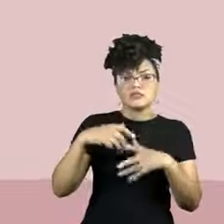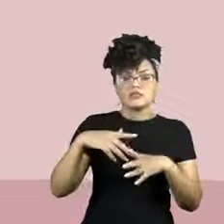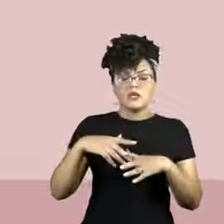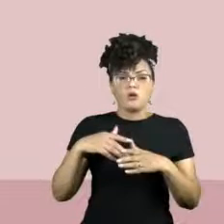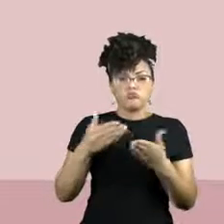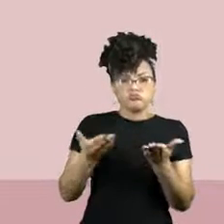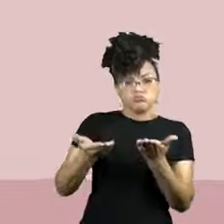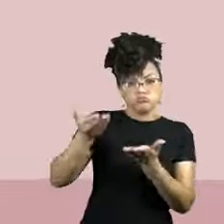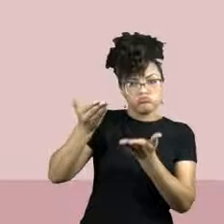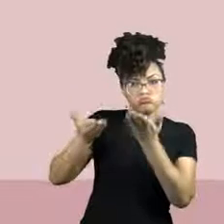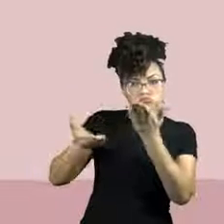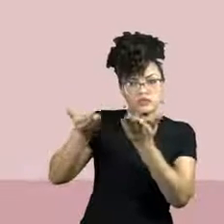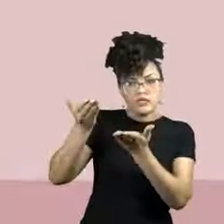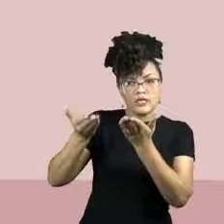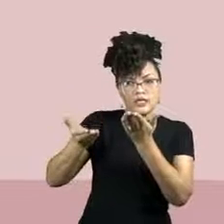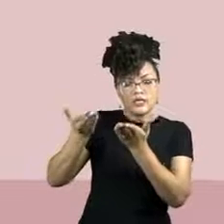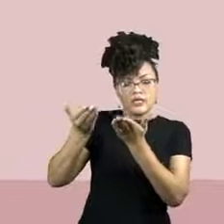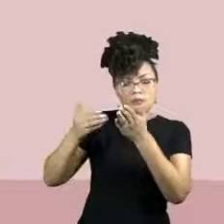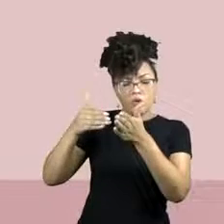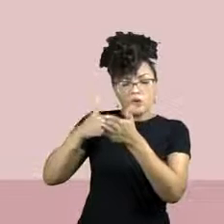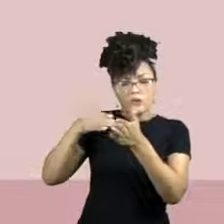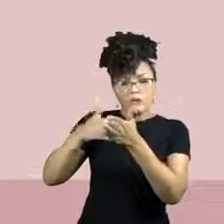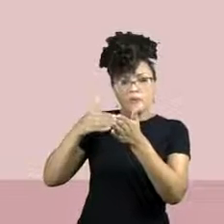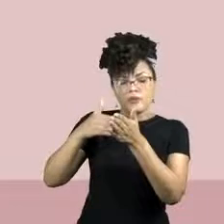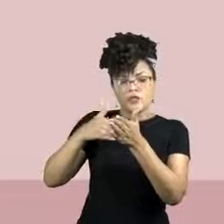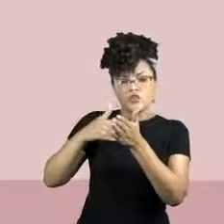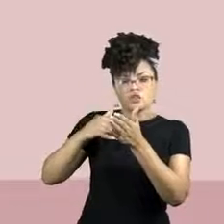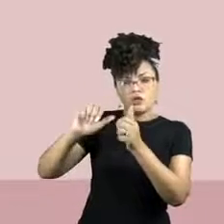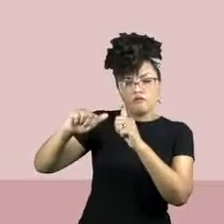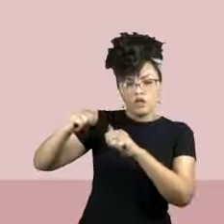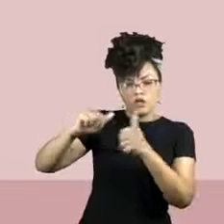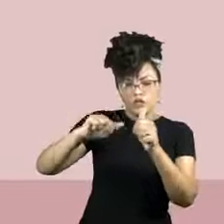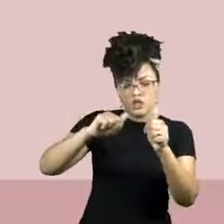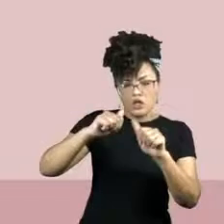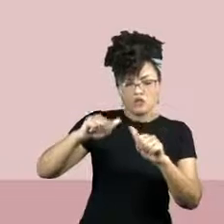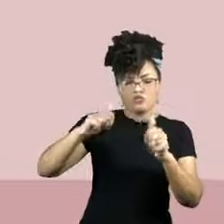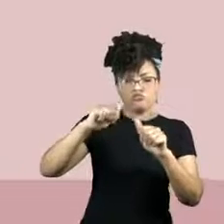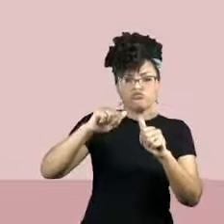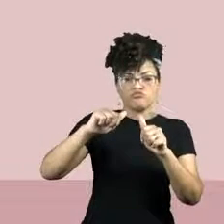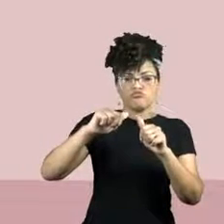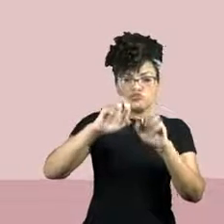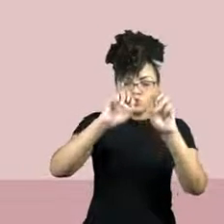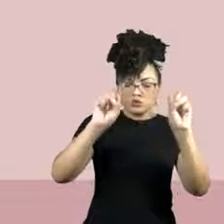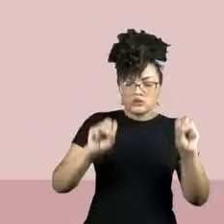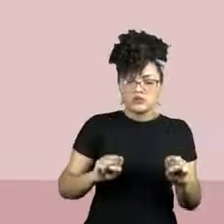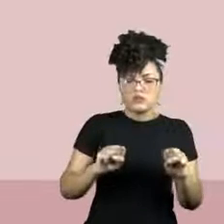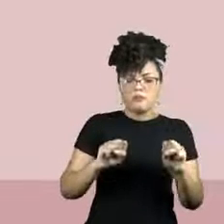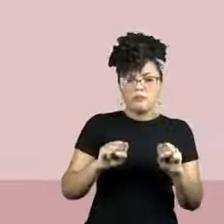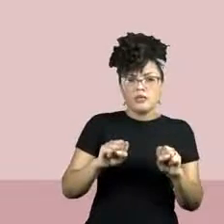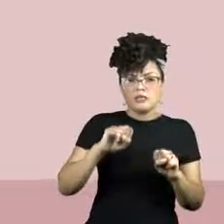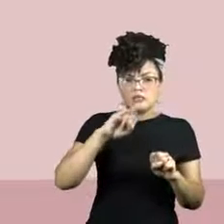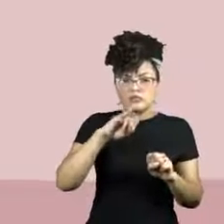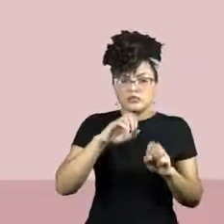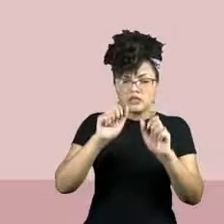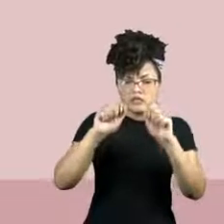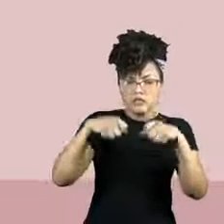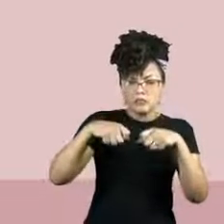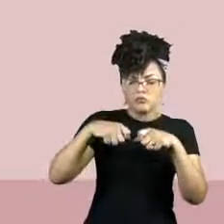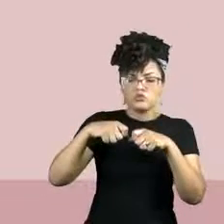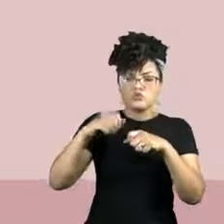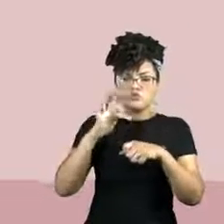equilíbrio limite, o que significa de equilíbrio limite? Né? Eu estou analisando o meu sistema na iminência da ruptura. Se na iminência da